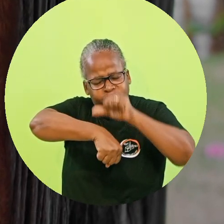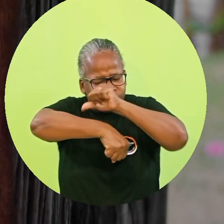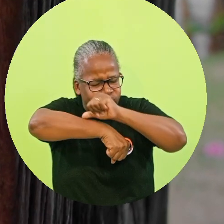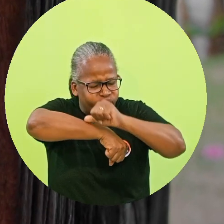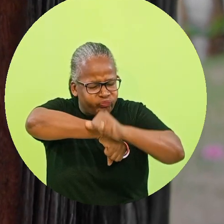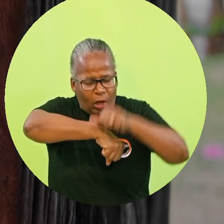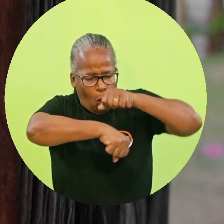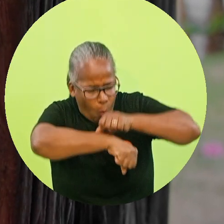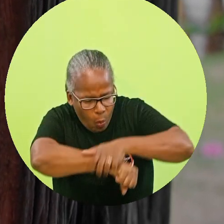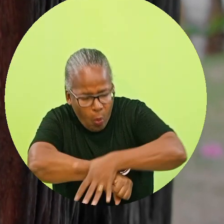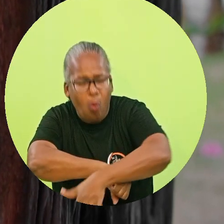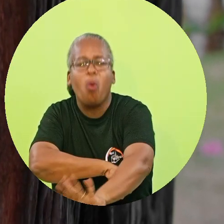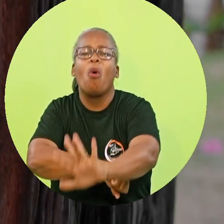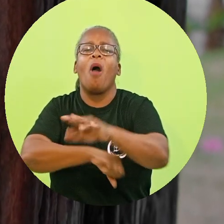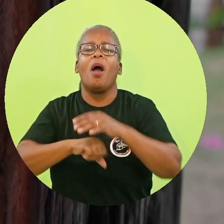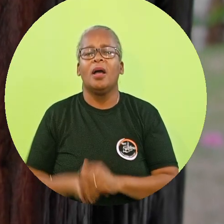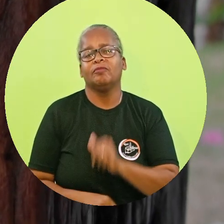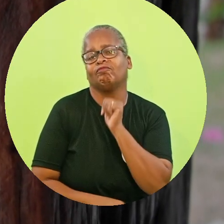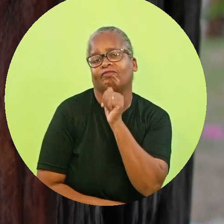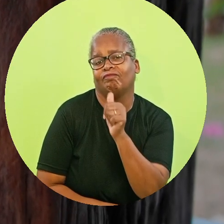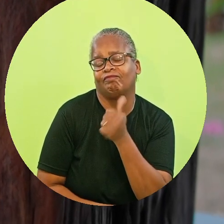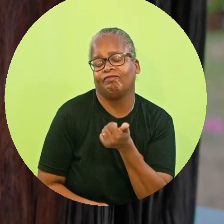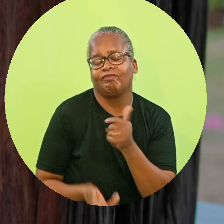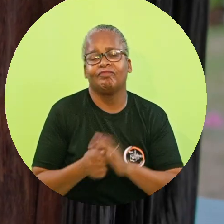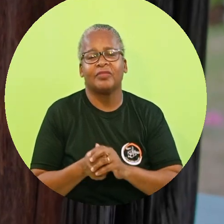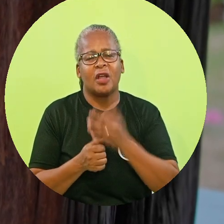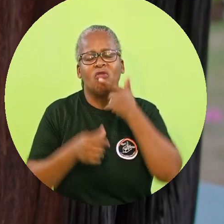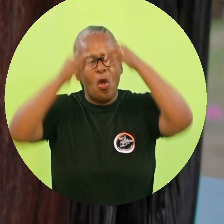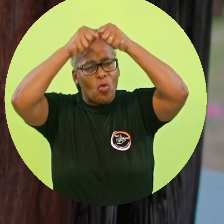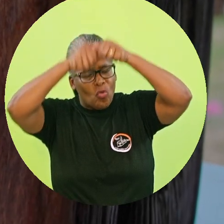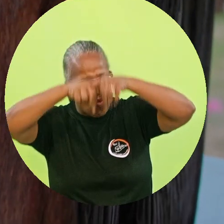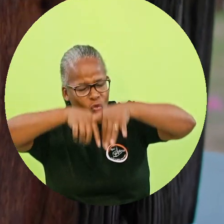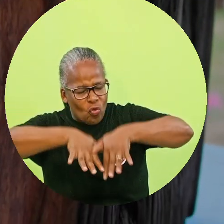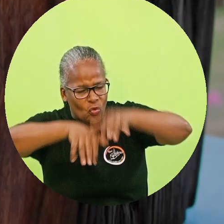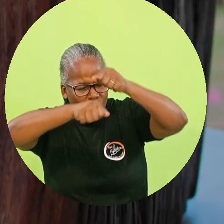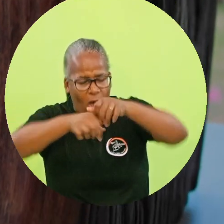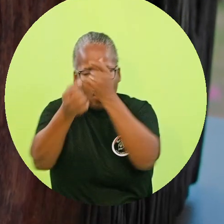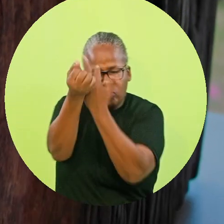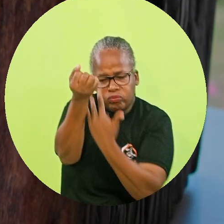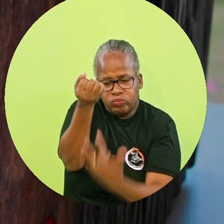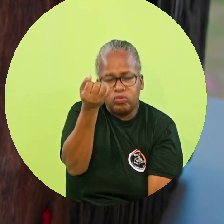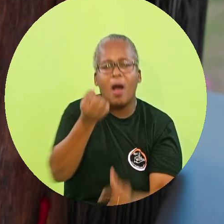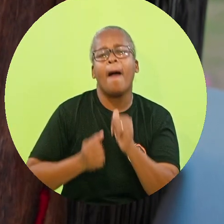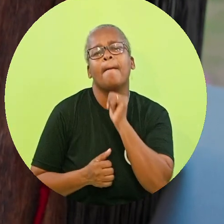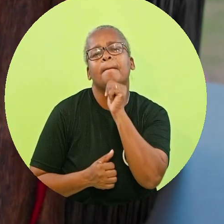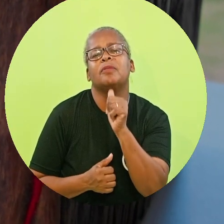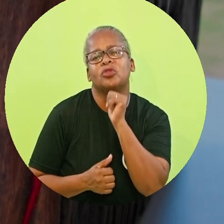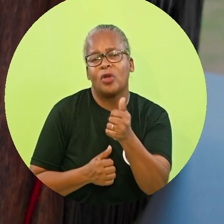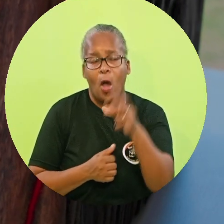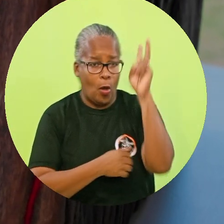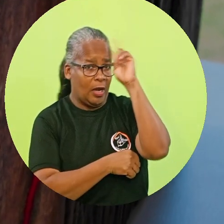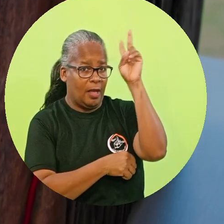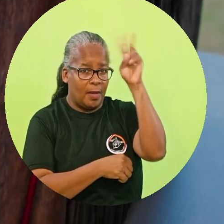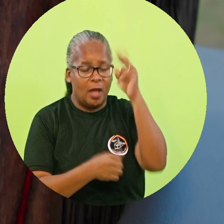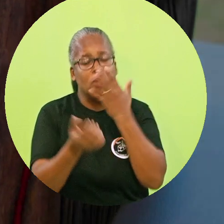sulco. As linhas vermelhas que descem dos sulcos são raízes, fluxo que escorre, menstrual e telúrico, lembrando